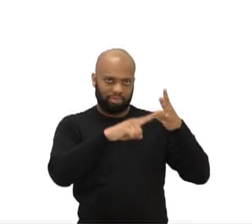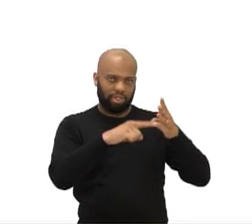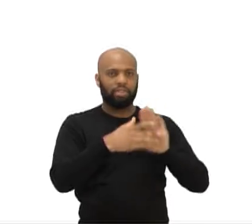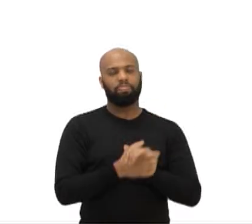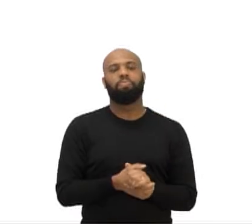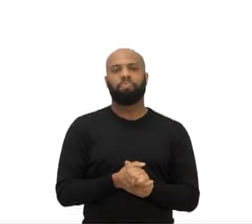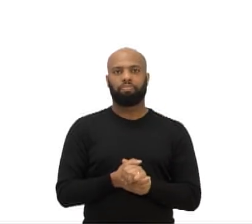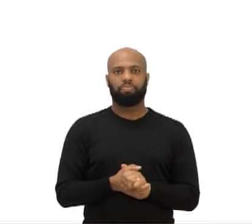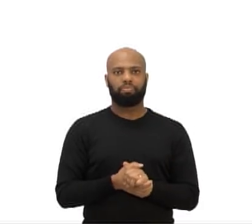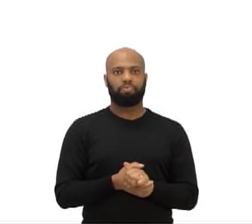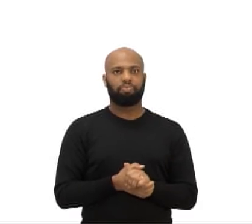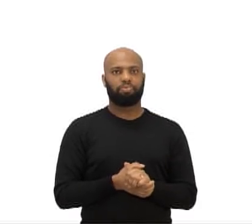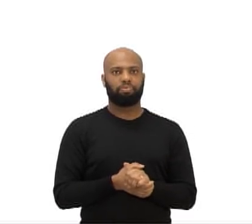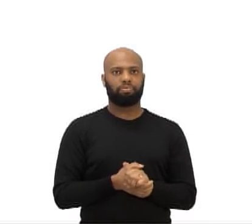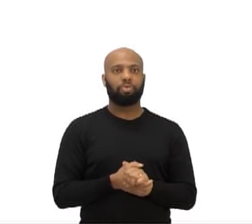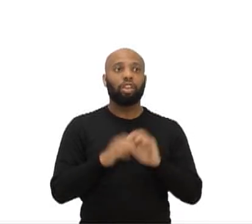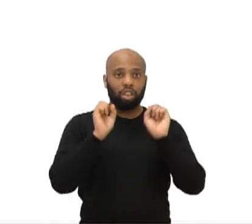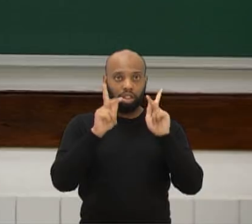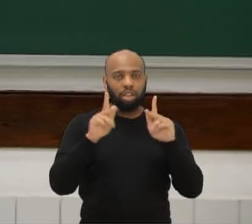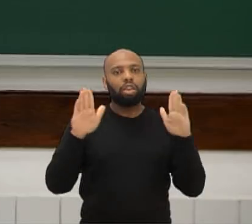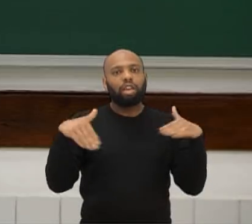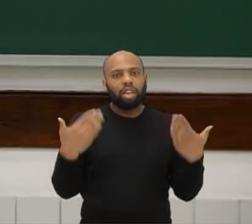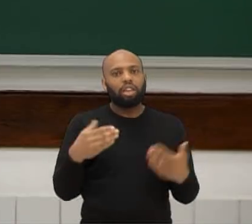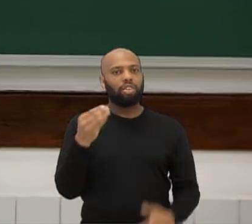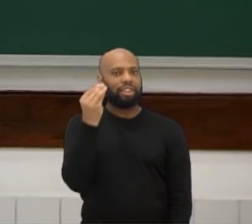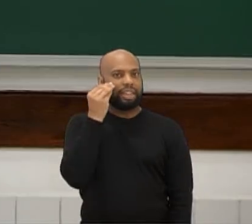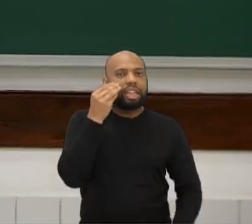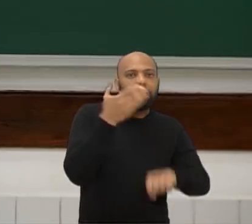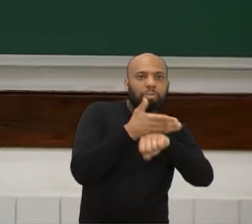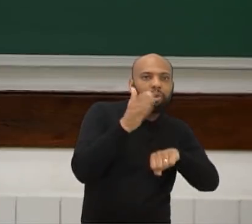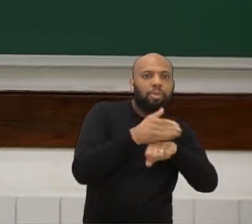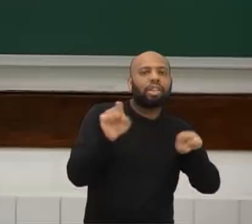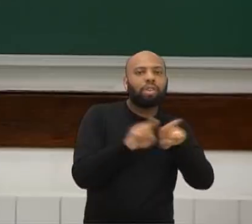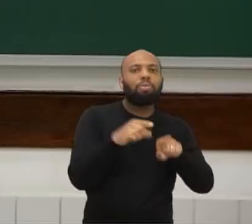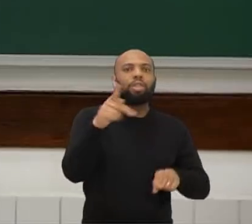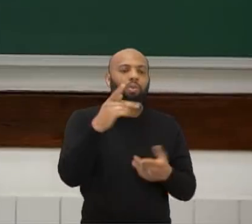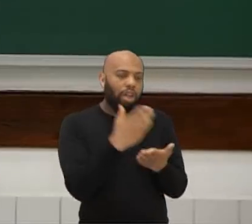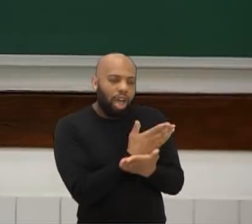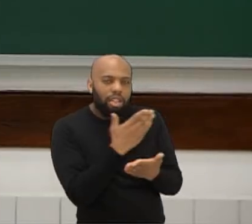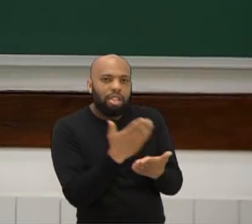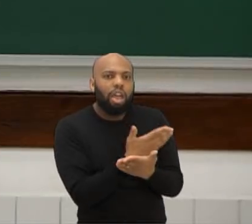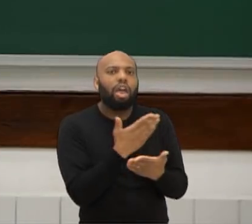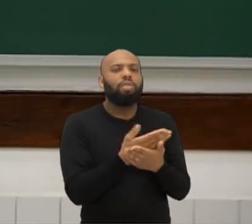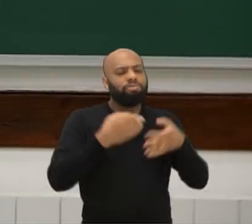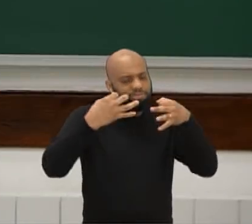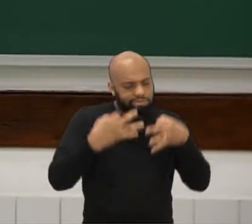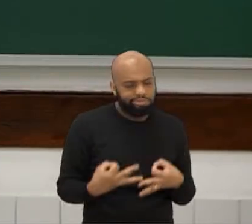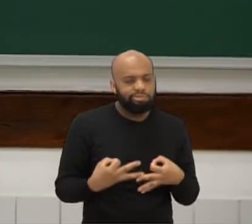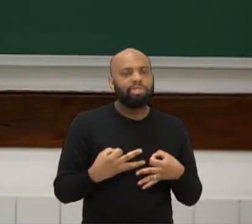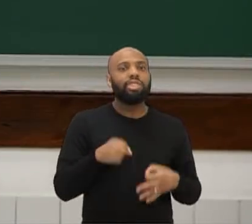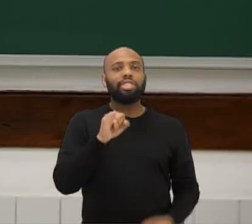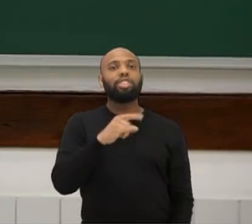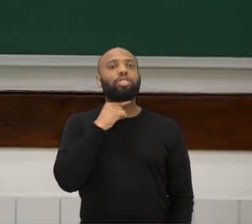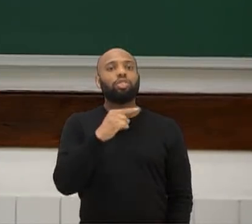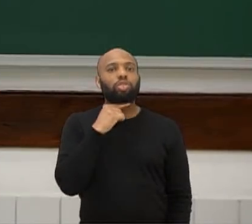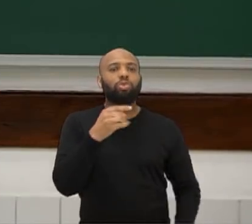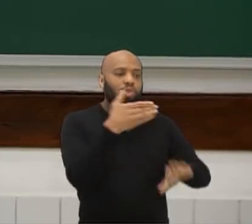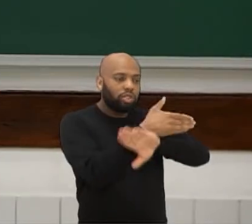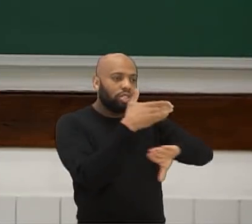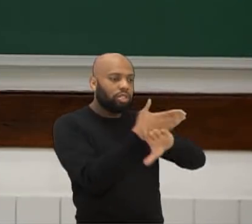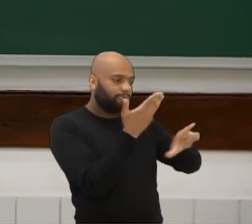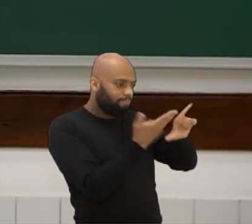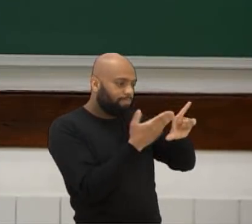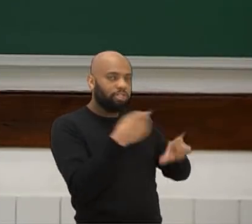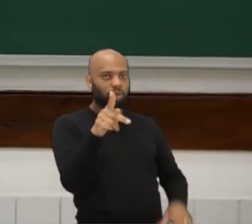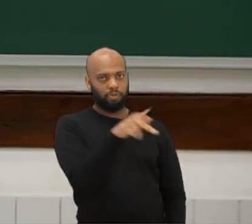e rotação. Ok? Então, tente praticar no caderno e na folha quadriculada e qualquer dúvida, entre em contato